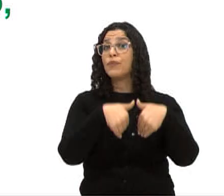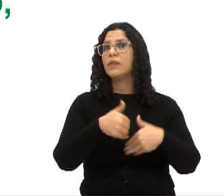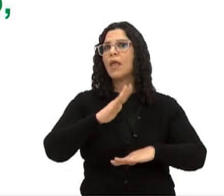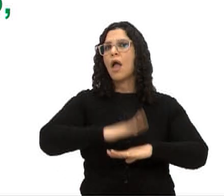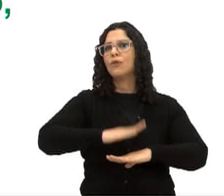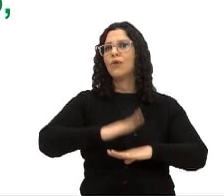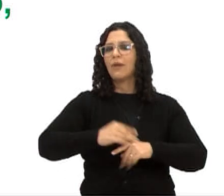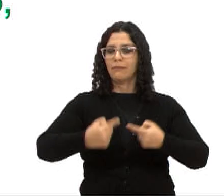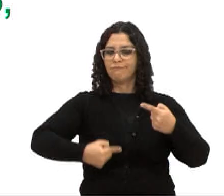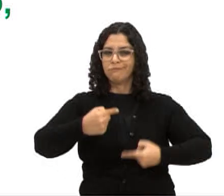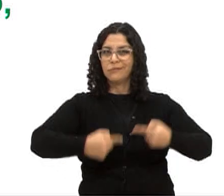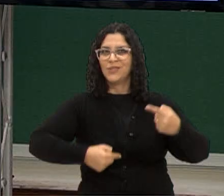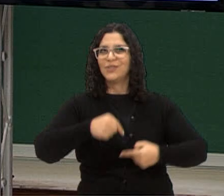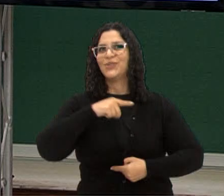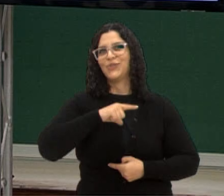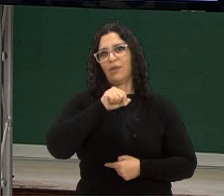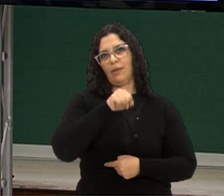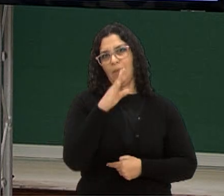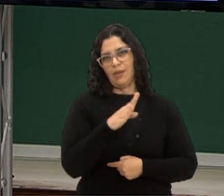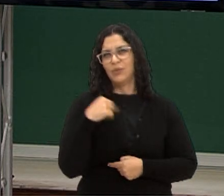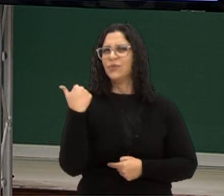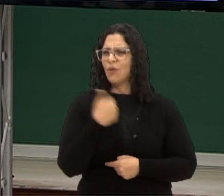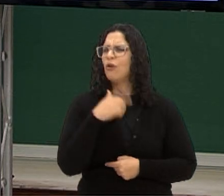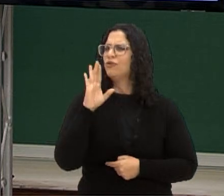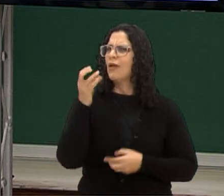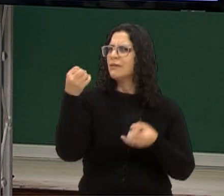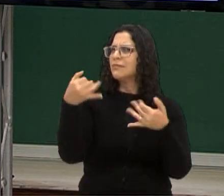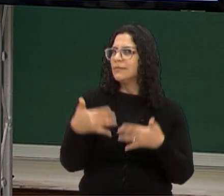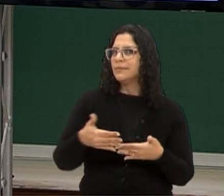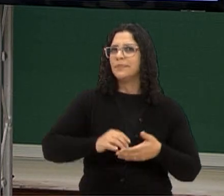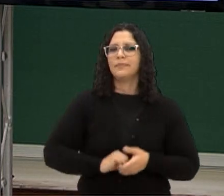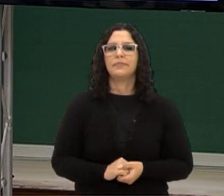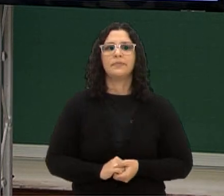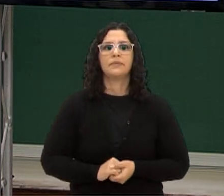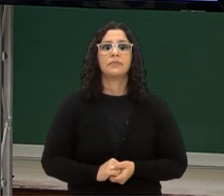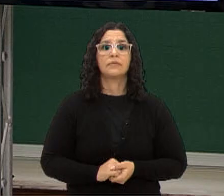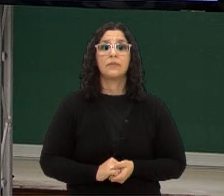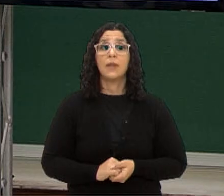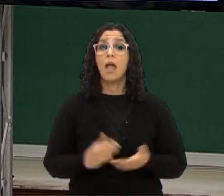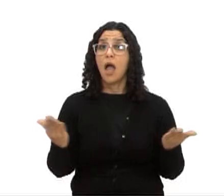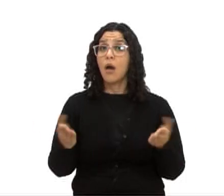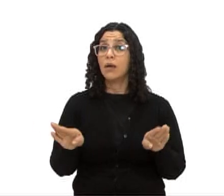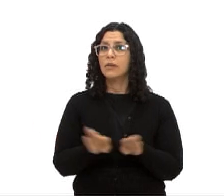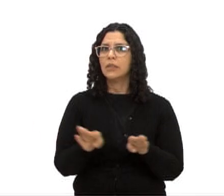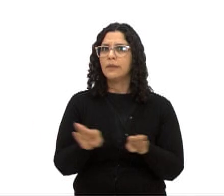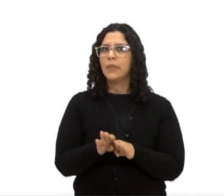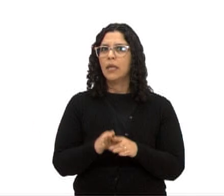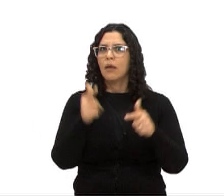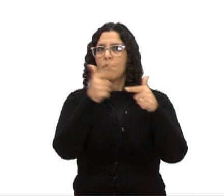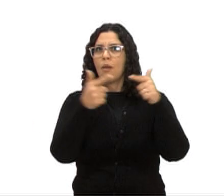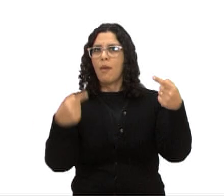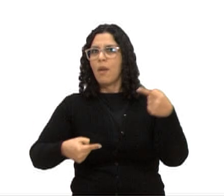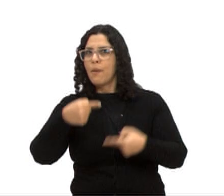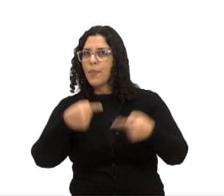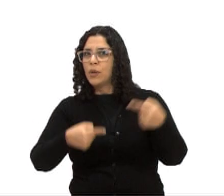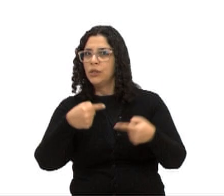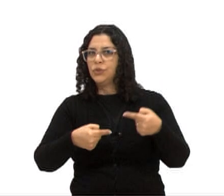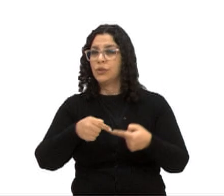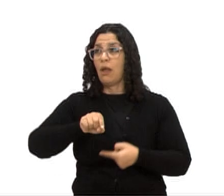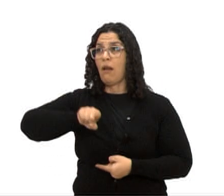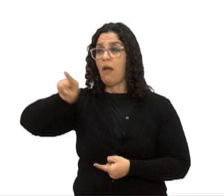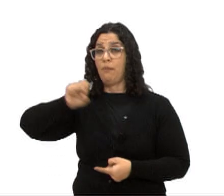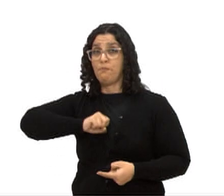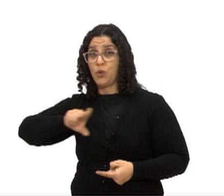autonomia política. Então, o que nós já havíamos comentado. Em meio à tensão política entre portugueses